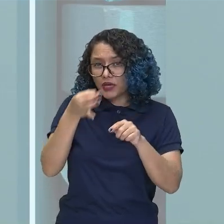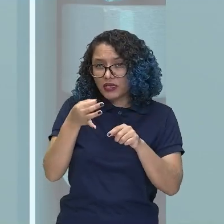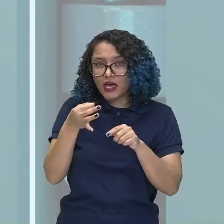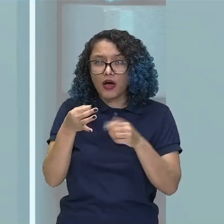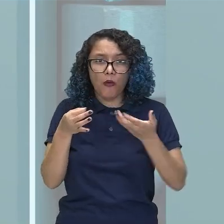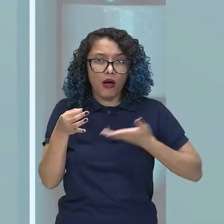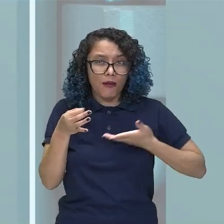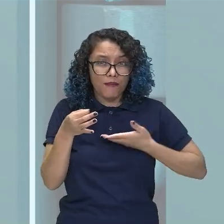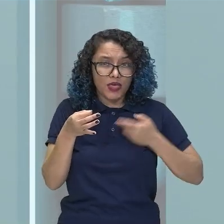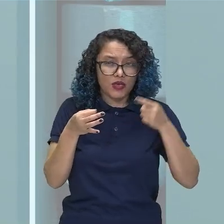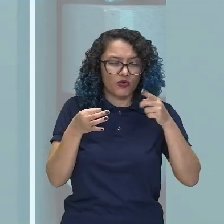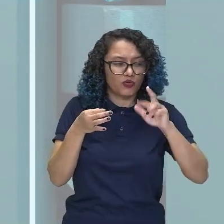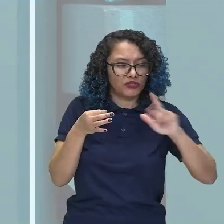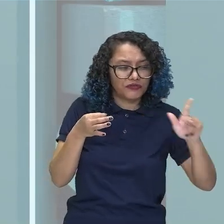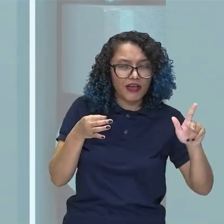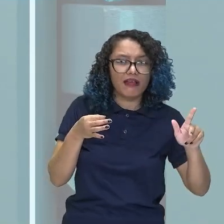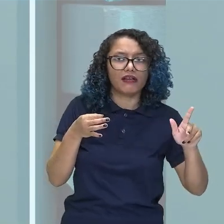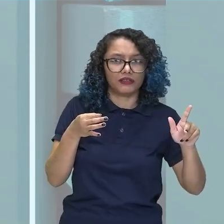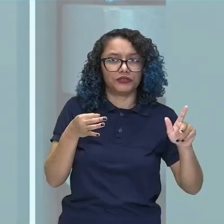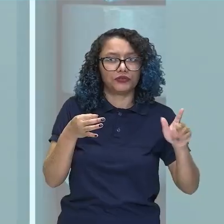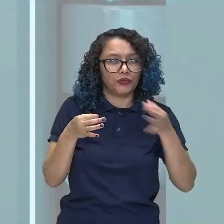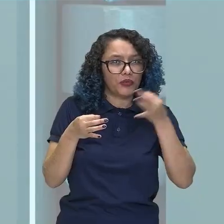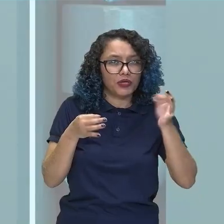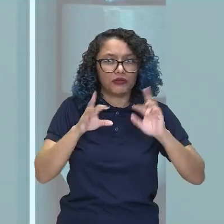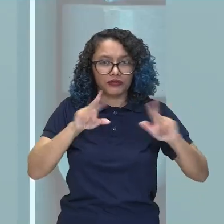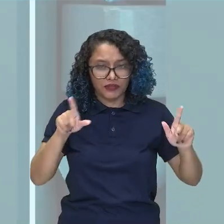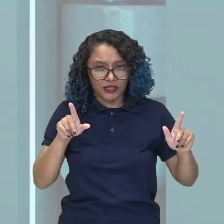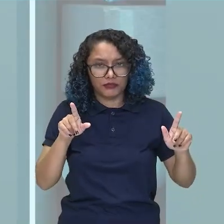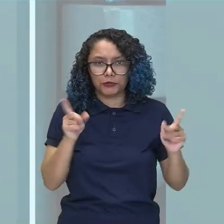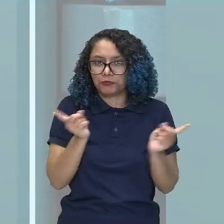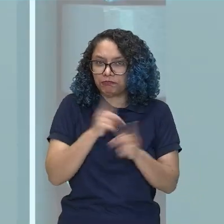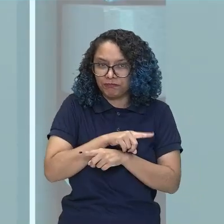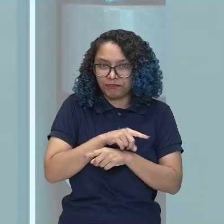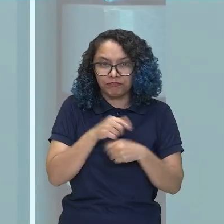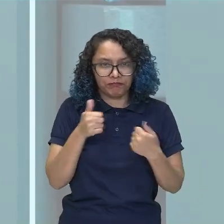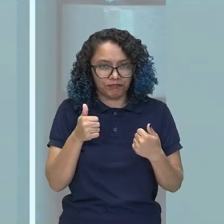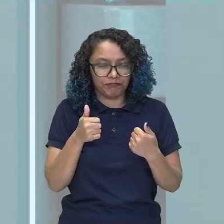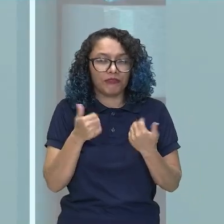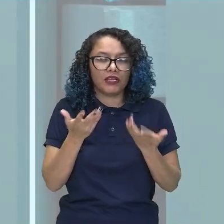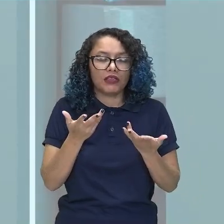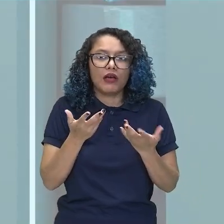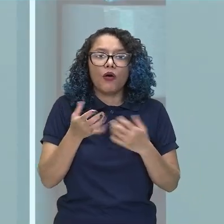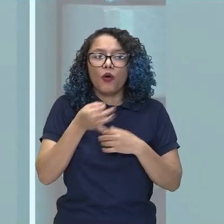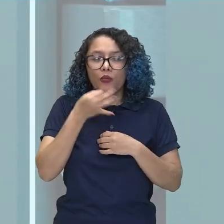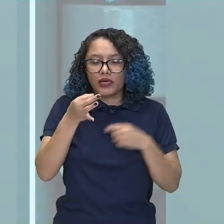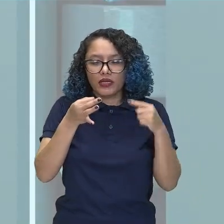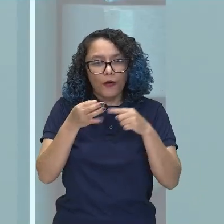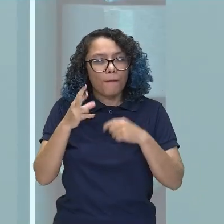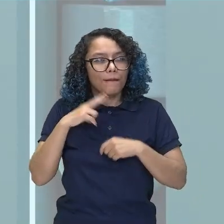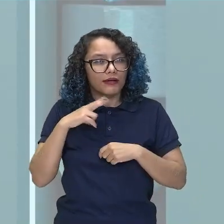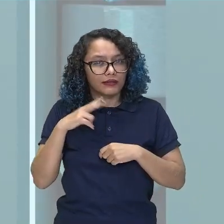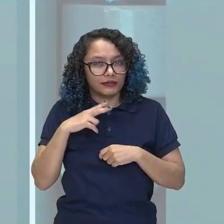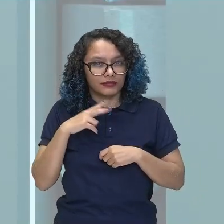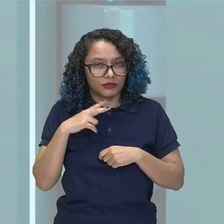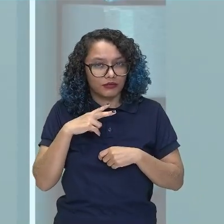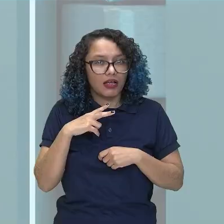diferente e ter uma opinião totalmente oposta à sua. Então observem que a opinião é algo pessoal,